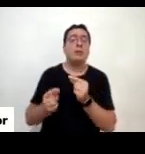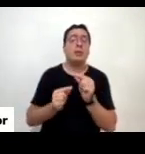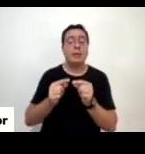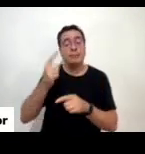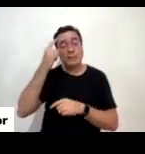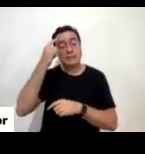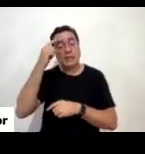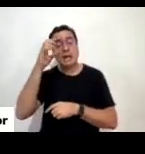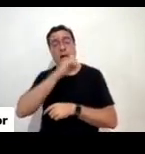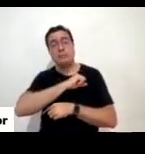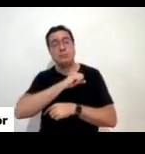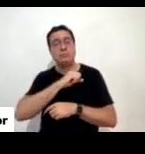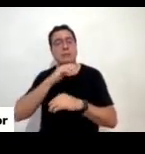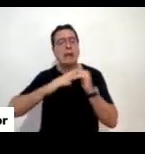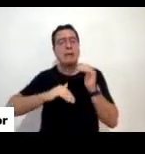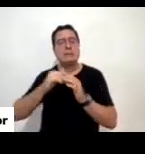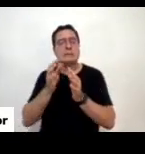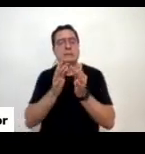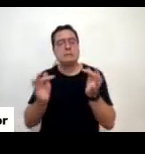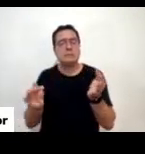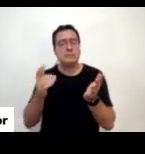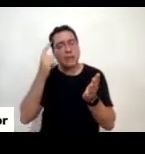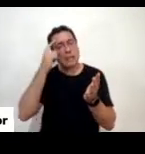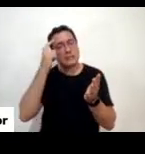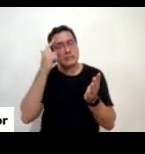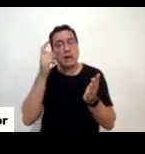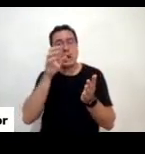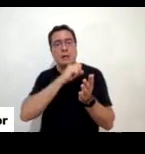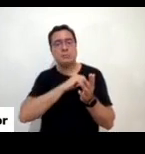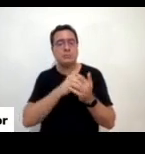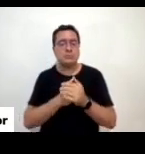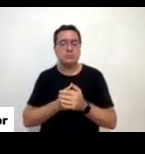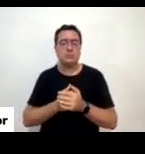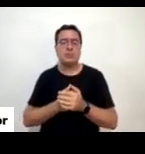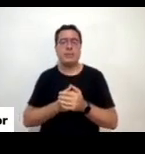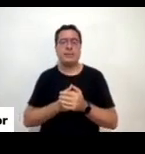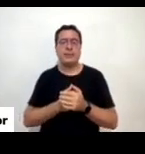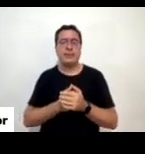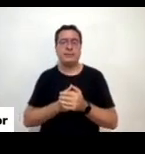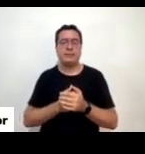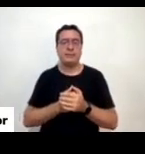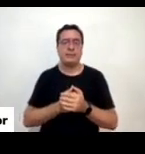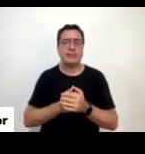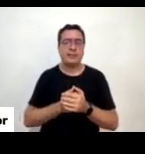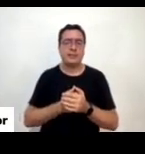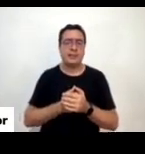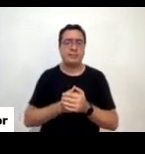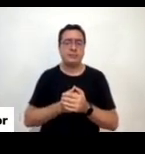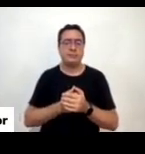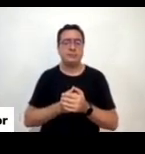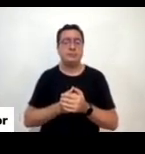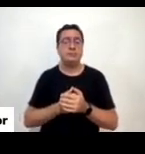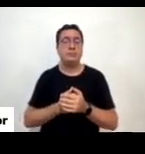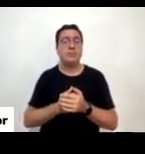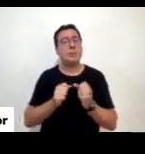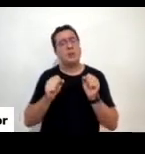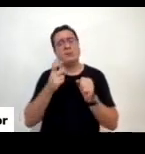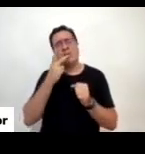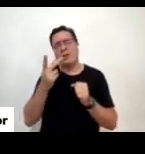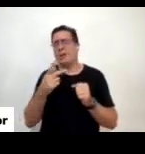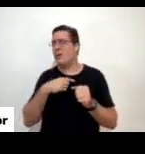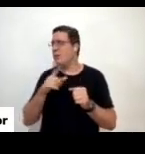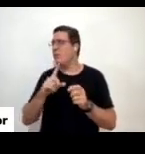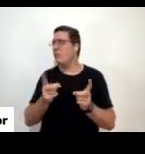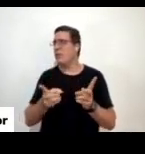rapidinho, de uma forma bem prática, bem simples. Pensa rápido. Qual foi a coisa que você vende? Talvez você possa até dizer assim, não, Eduardo, eu não